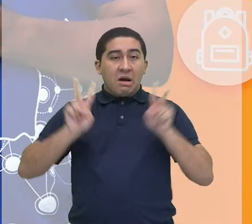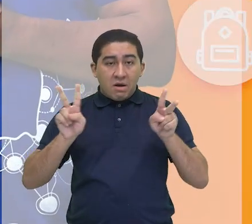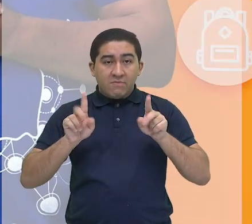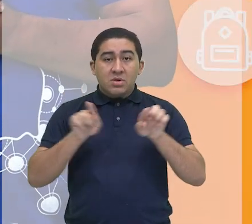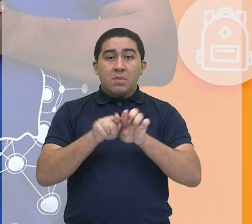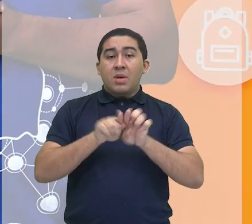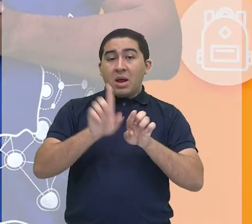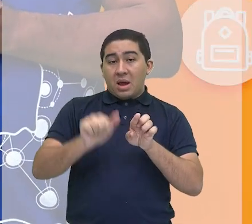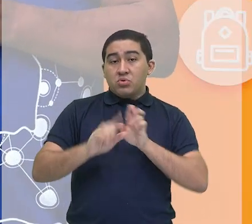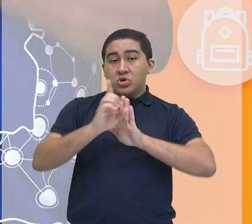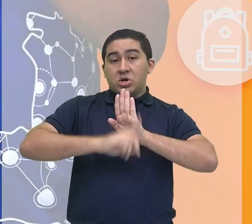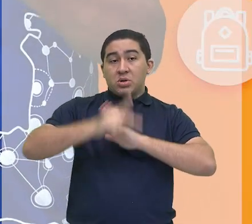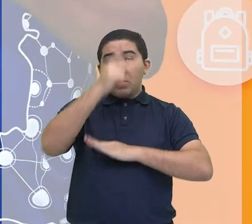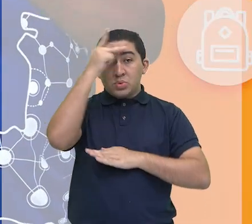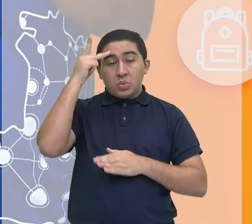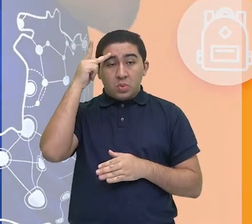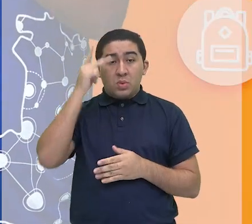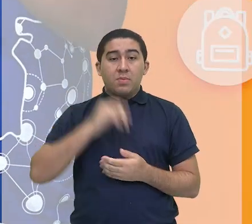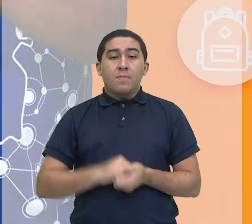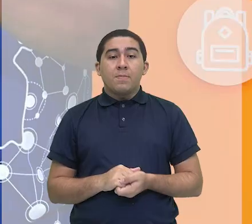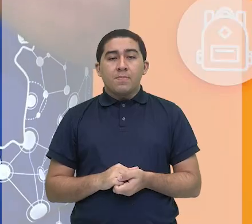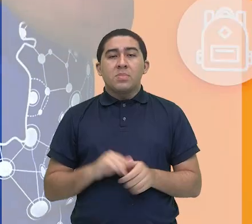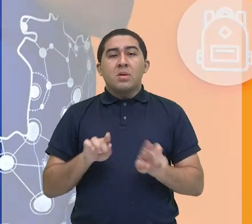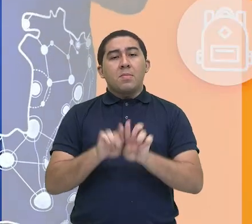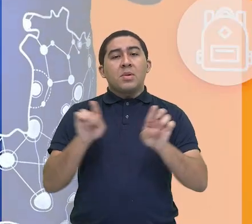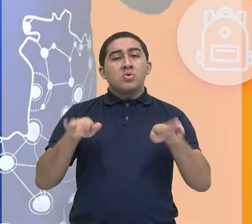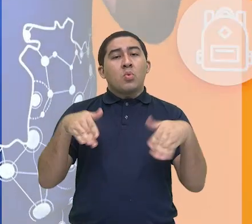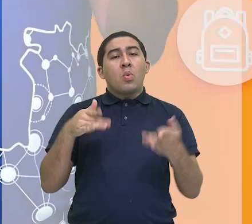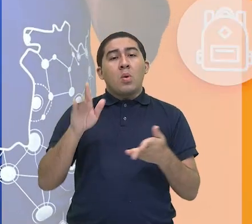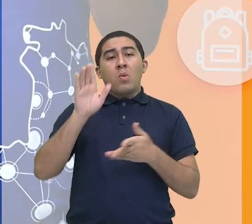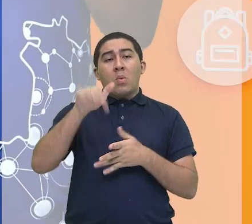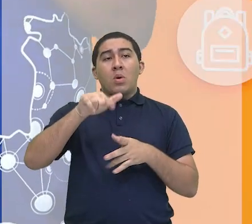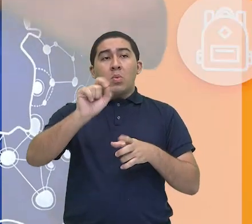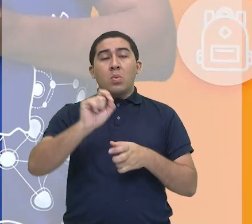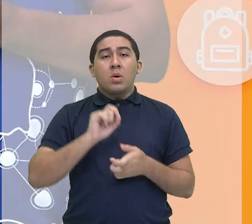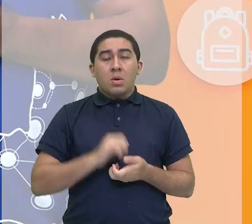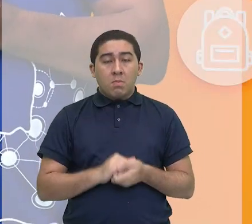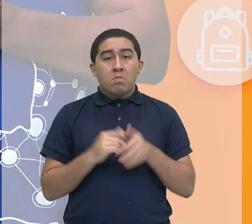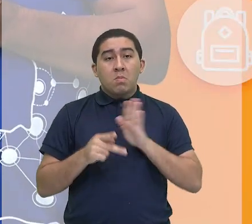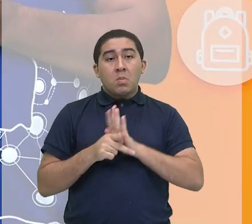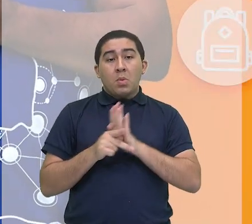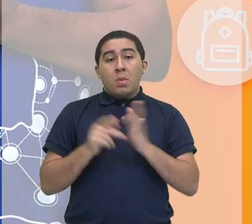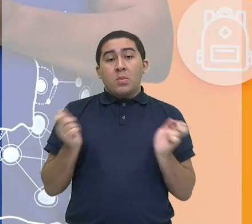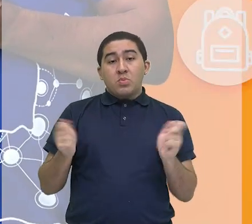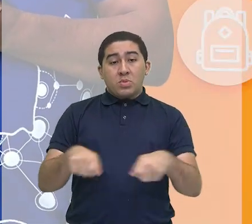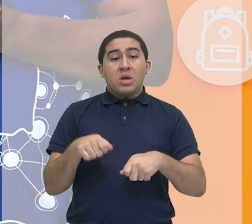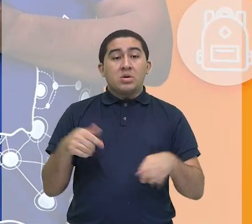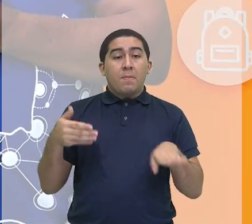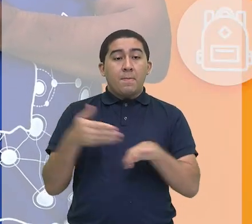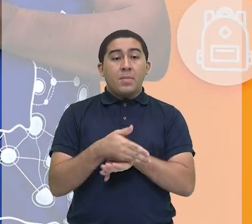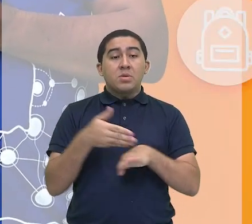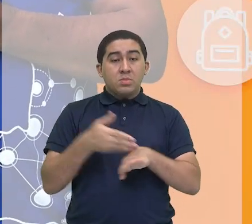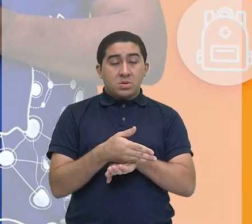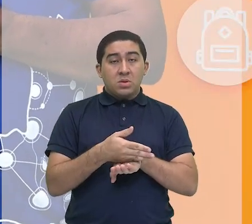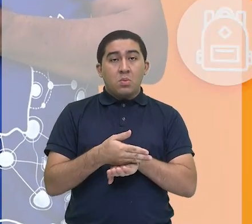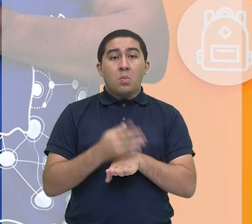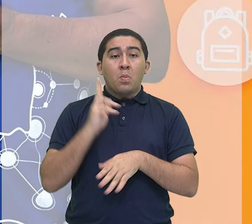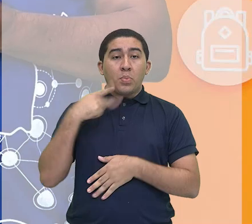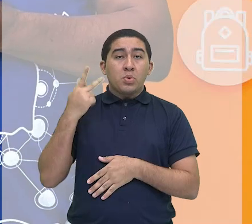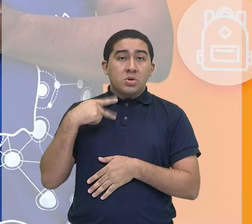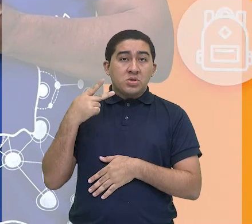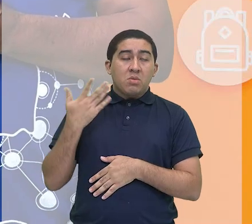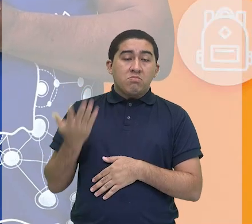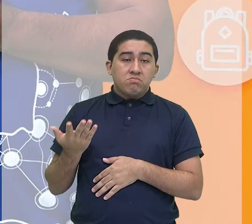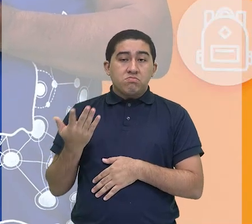para isso aí, né? Então, mas quais são, né, as formas de participação